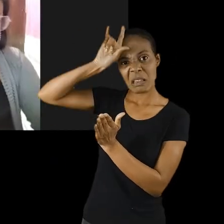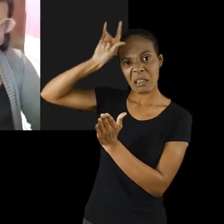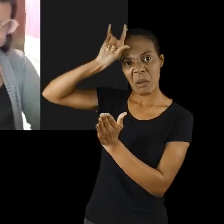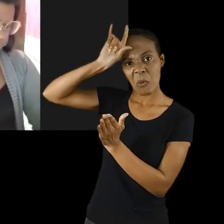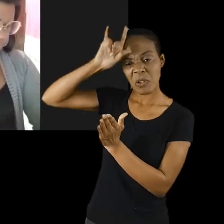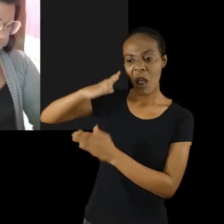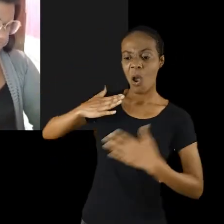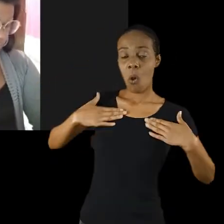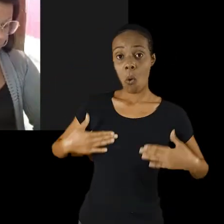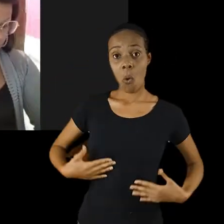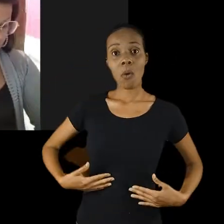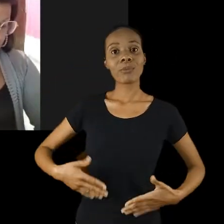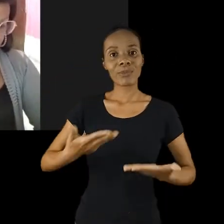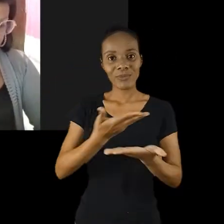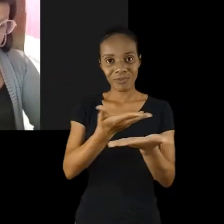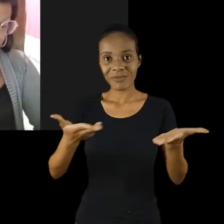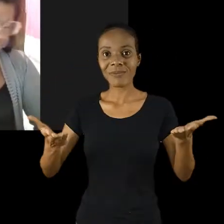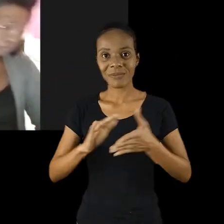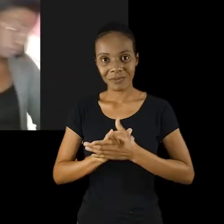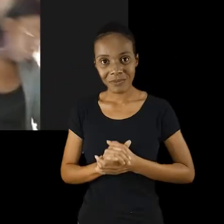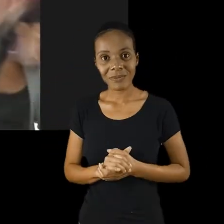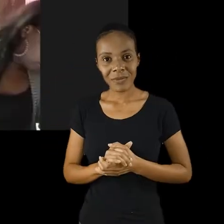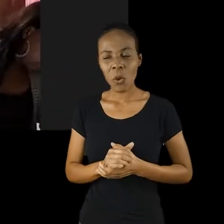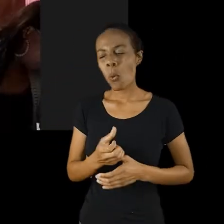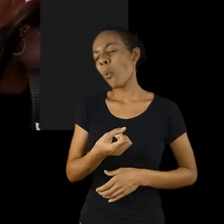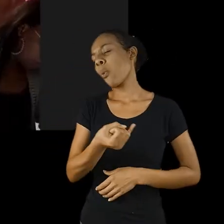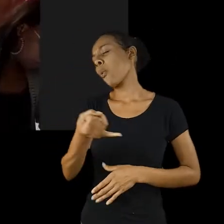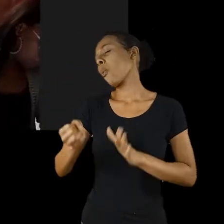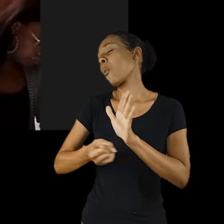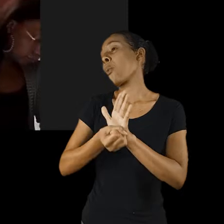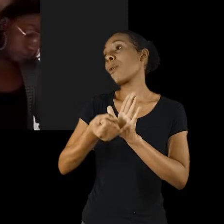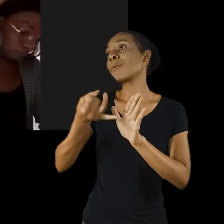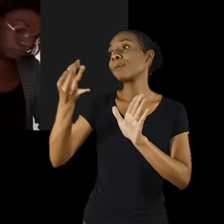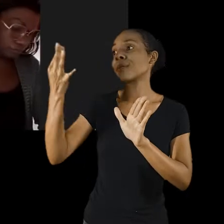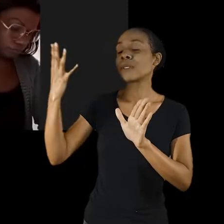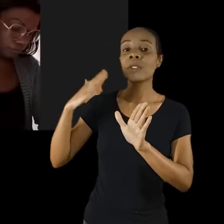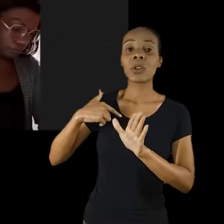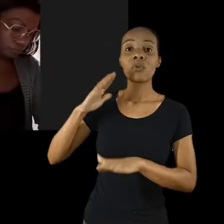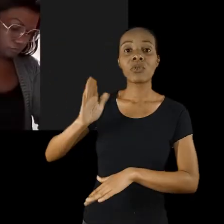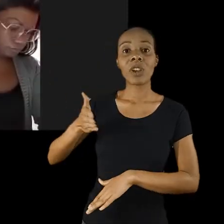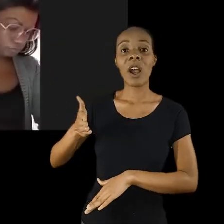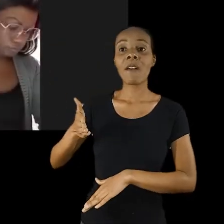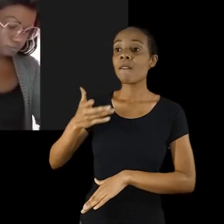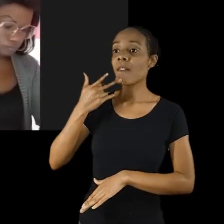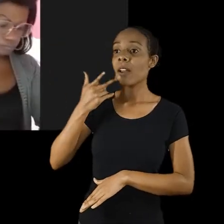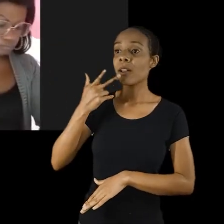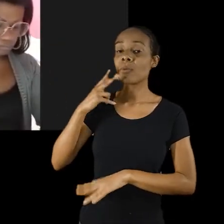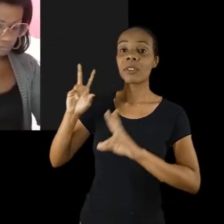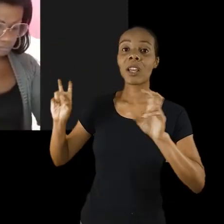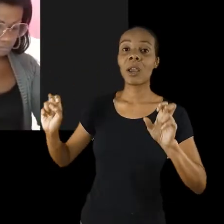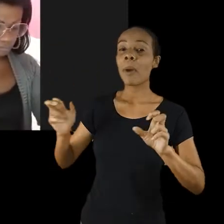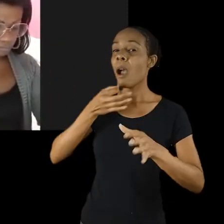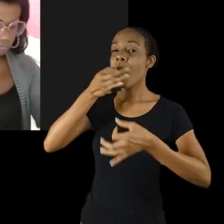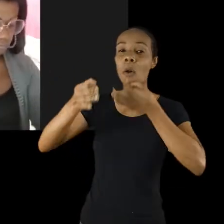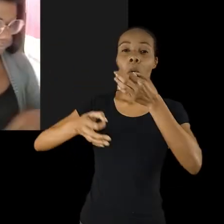os nossos corpos, né? Quantas vezes eu não escutei argumento bíblico para querer justificar a transfobia? Né, assim.